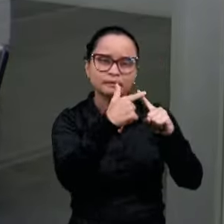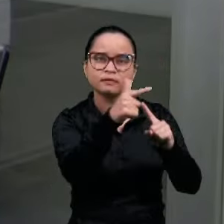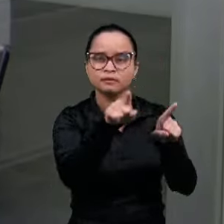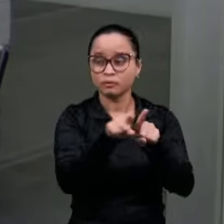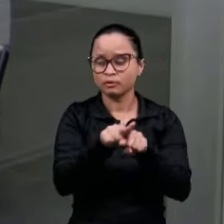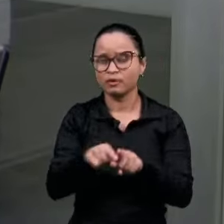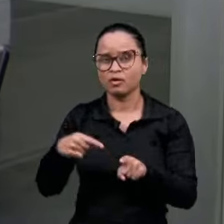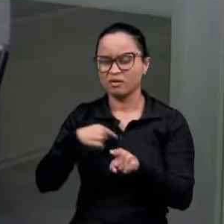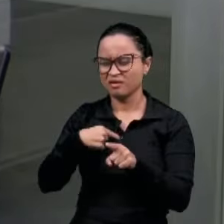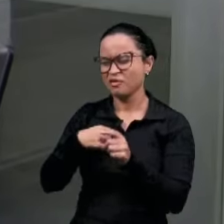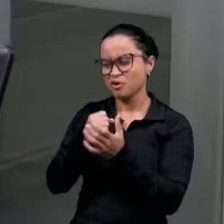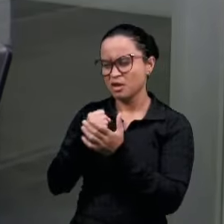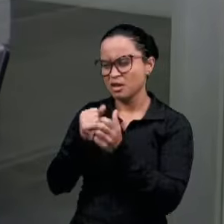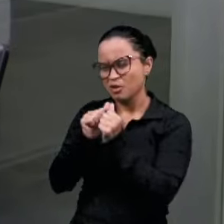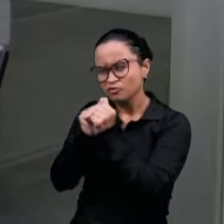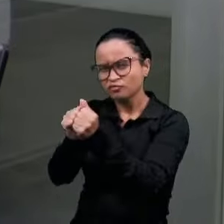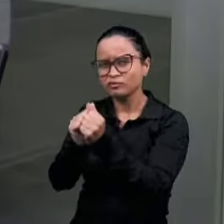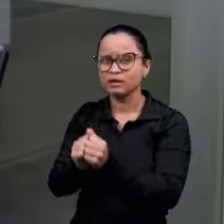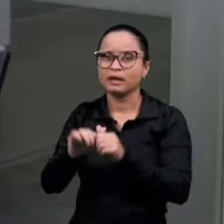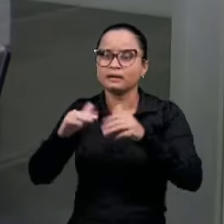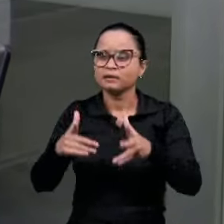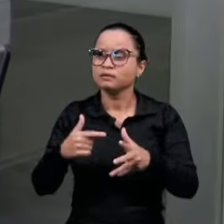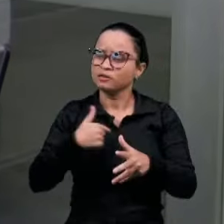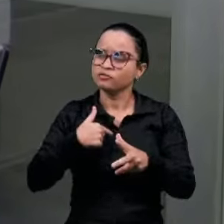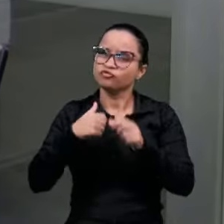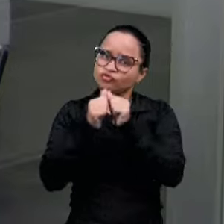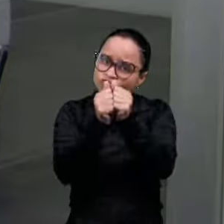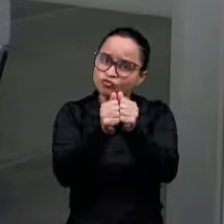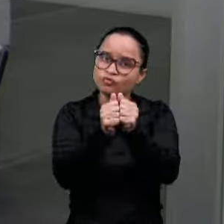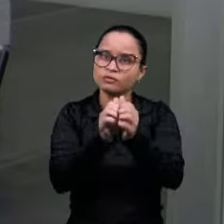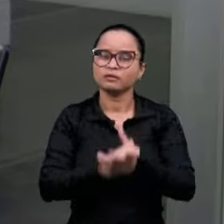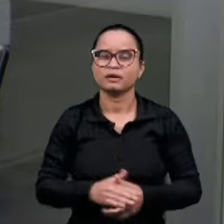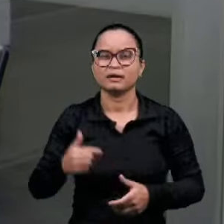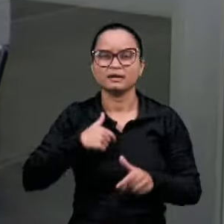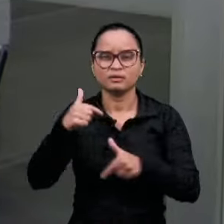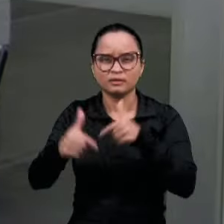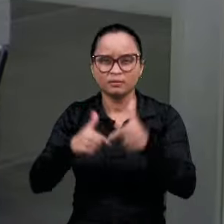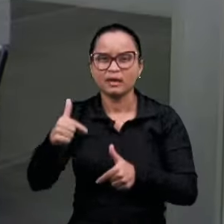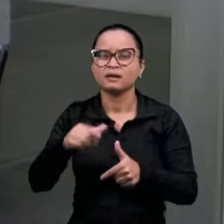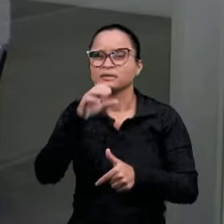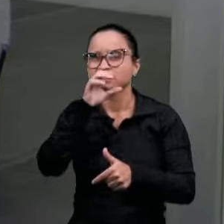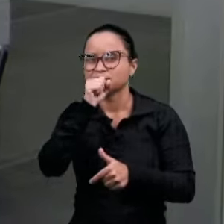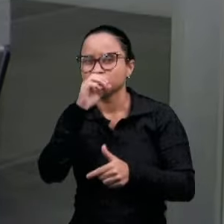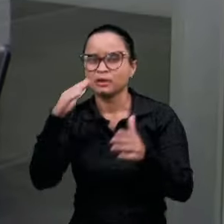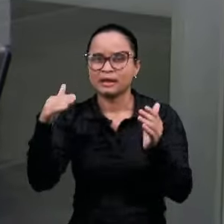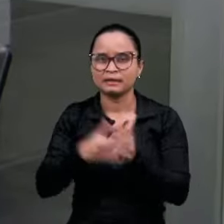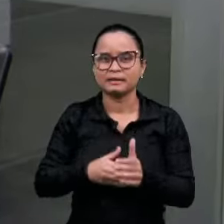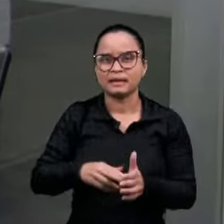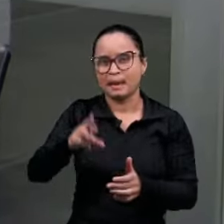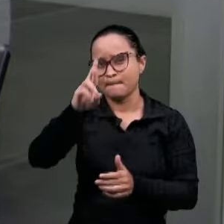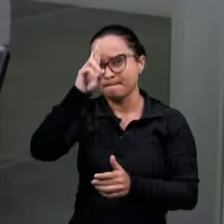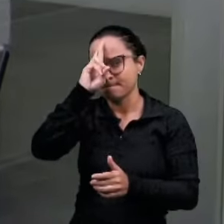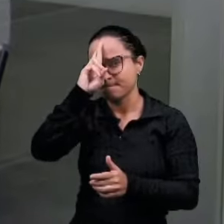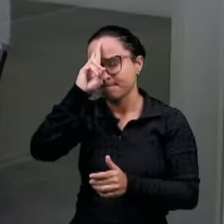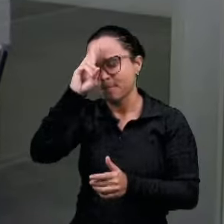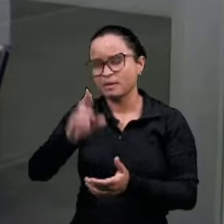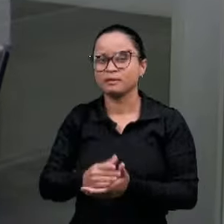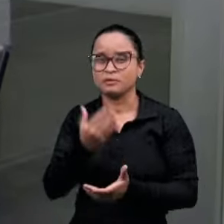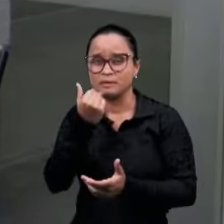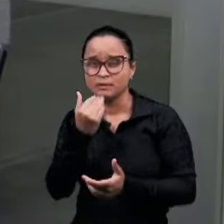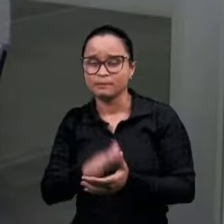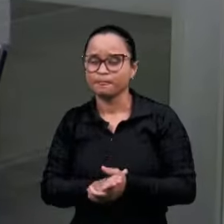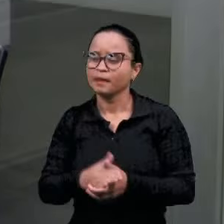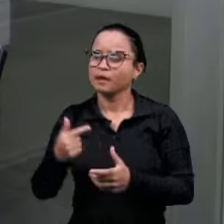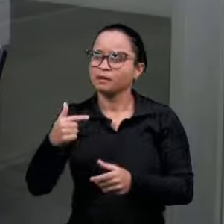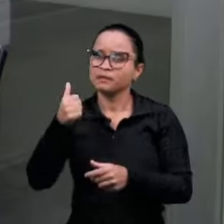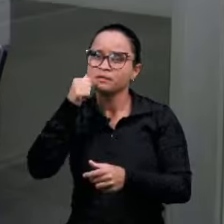Eu te ajudo, me deixa te ajudar em Friburgo. Eu trabalho sábado até meio-dia, minha esposa me espera na rodoviária, a gente pega um